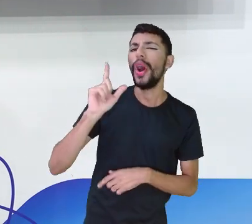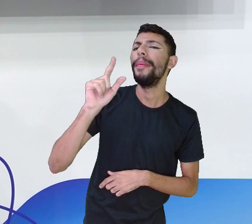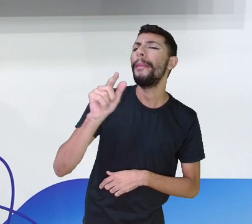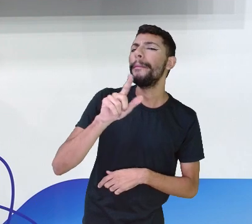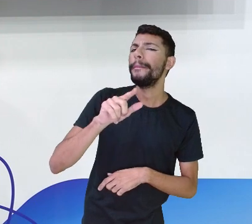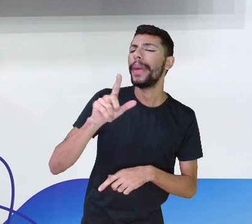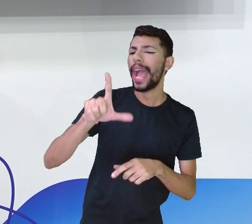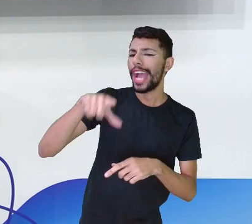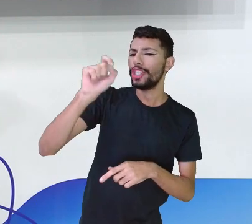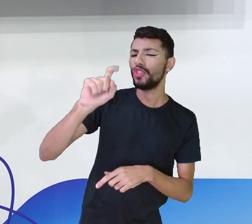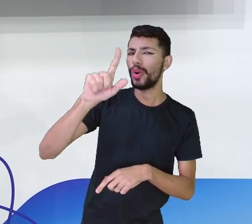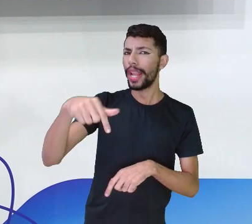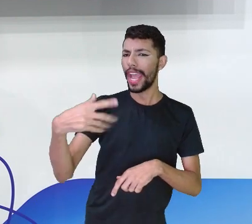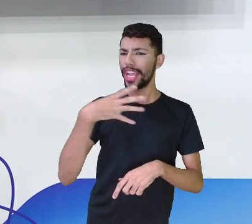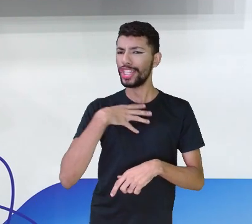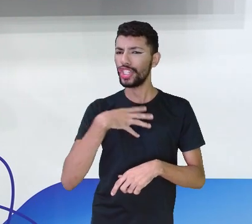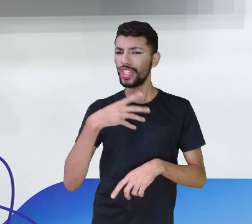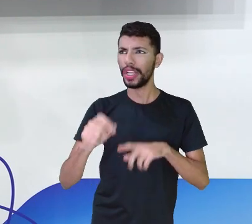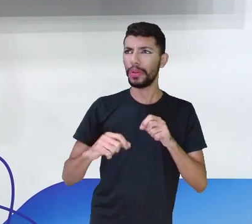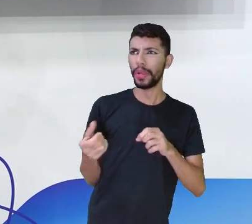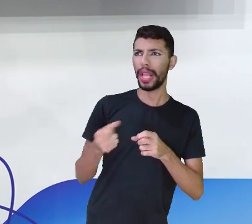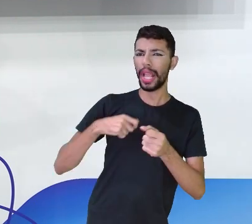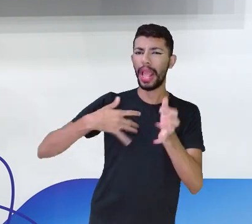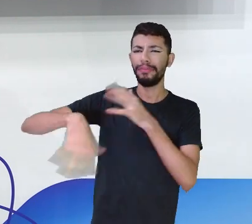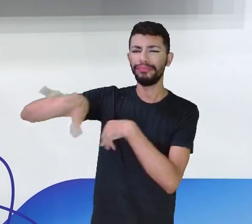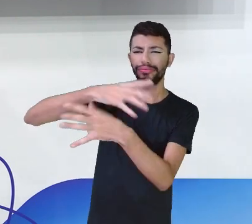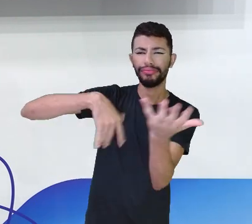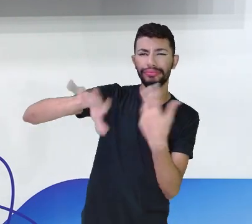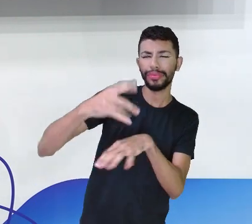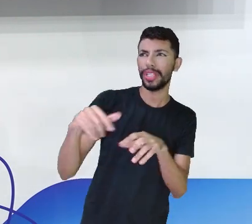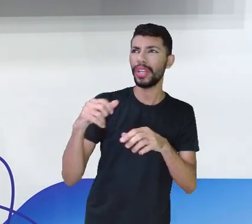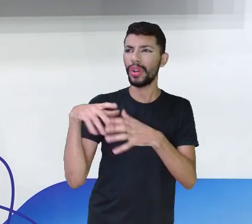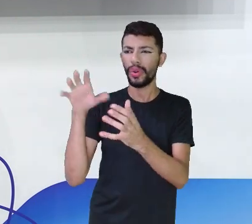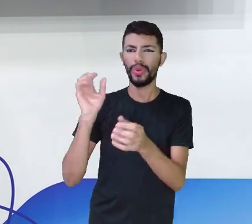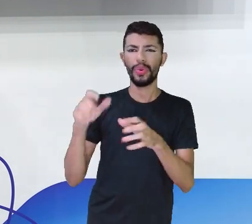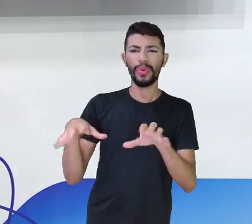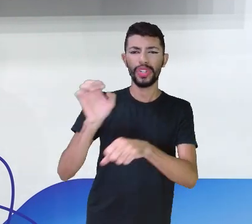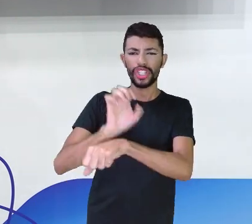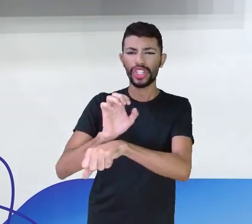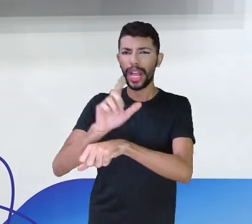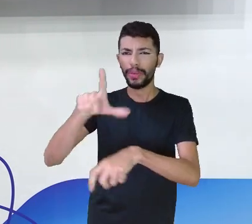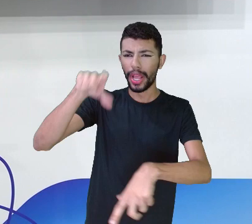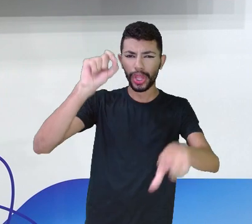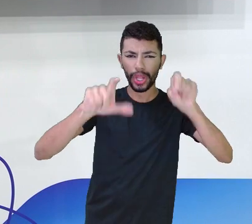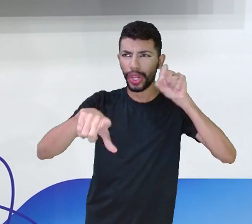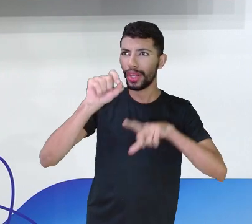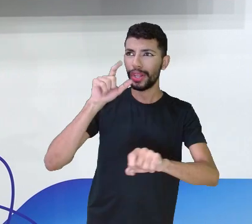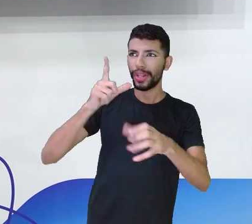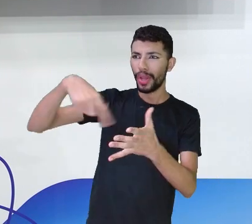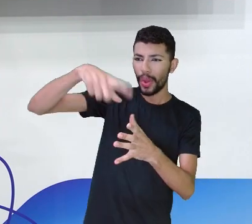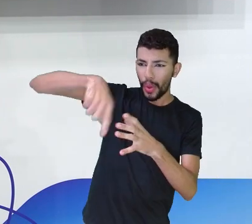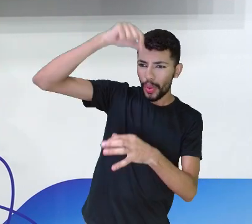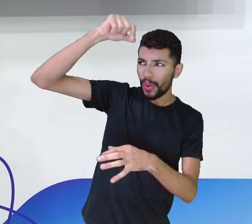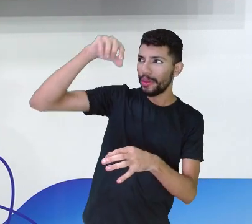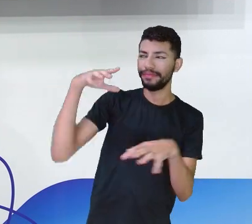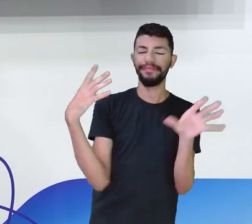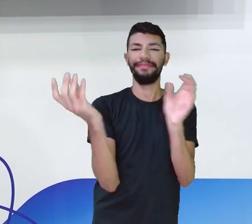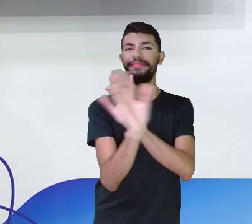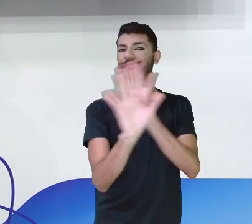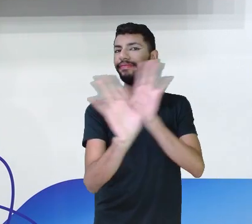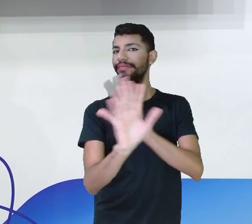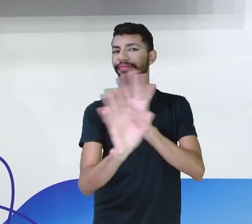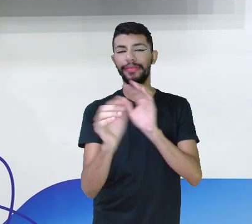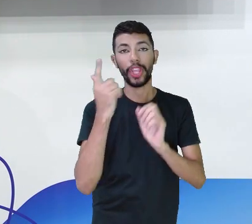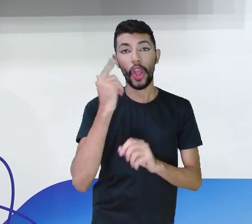feita de forma aleatória? Os estados são escolhidos por sorteio? De jeito nenhum, né, gente?